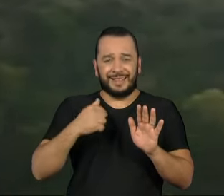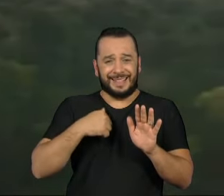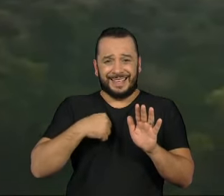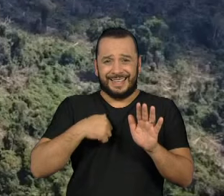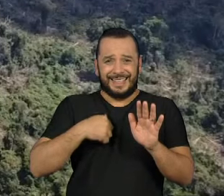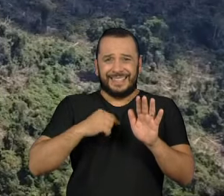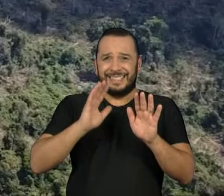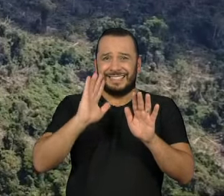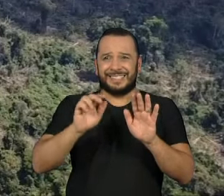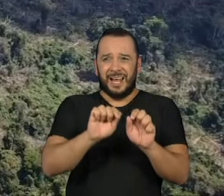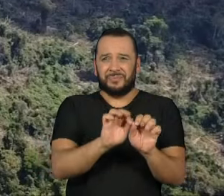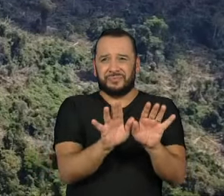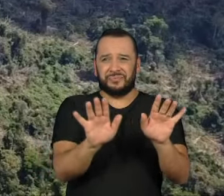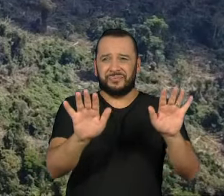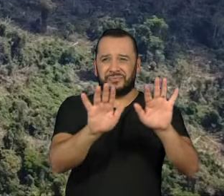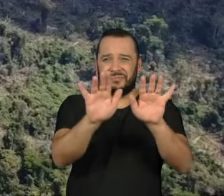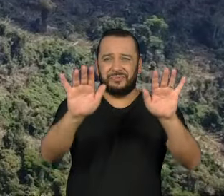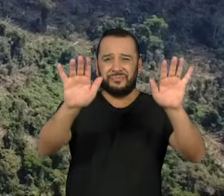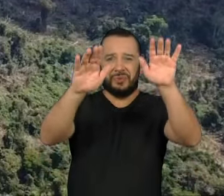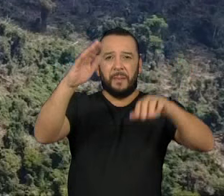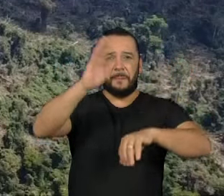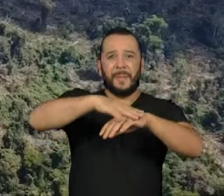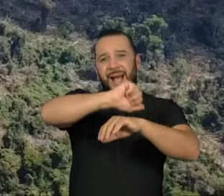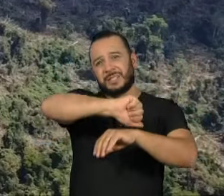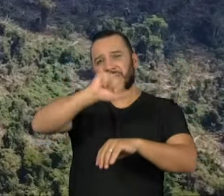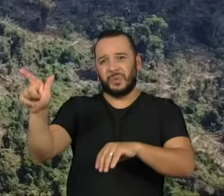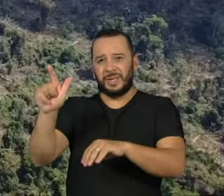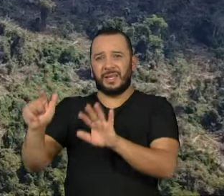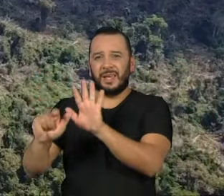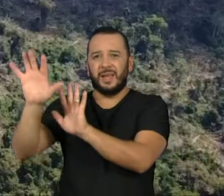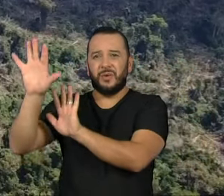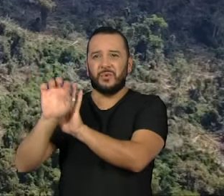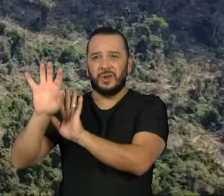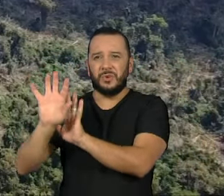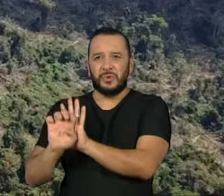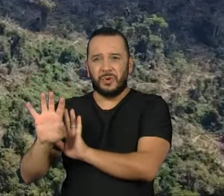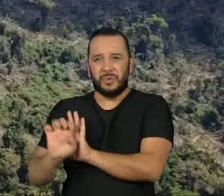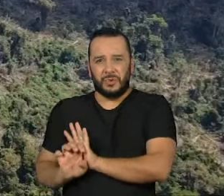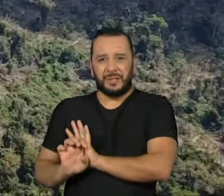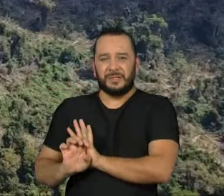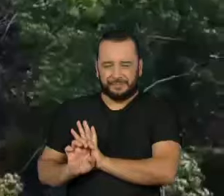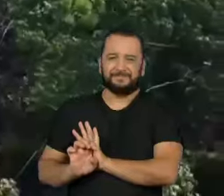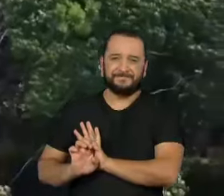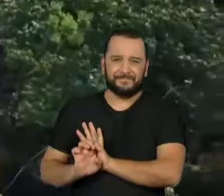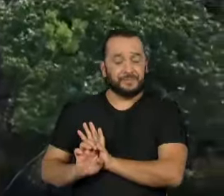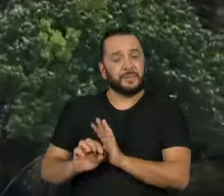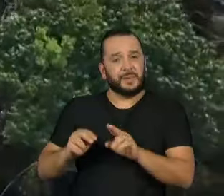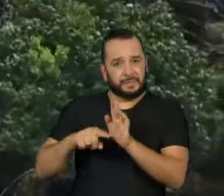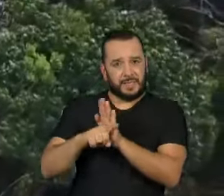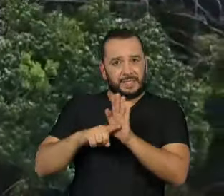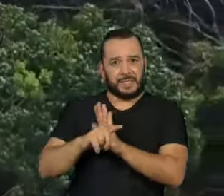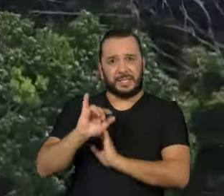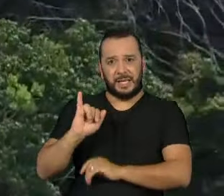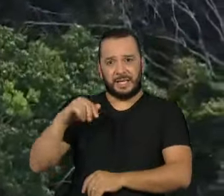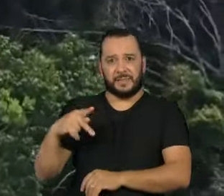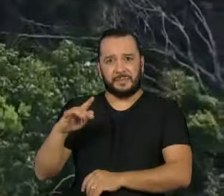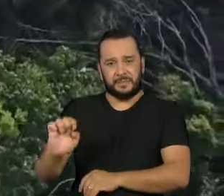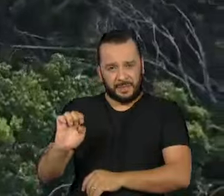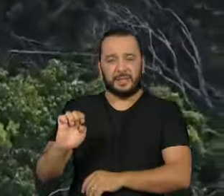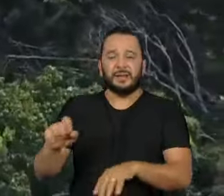mostra estudo liderado por cientista do INPE, Instituto Nacional de Pesquisas Espaciais, publicado pela revista